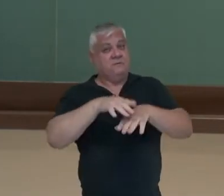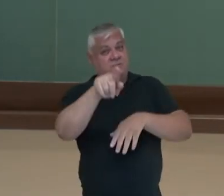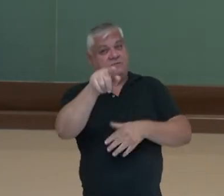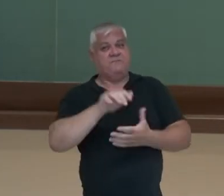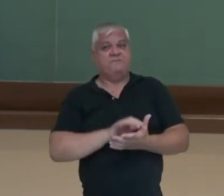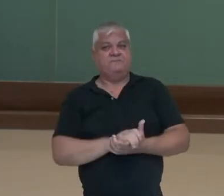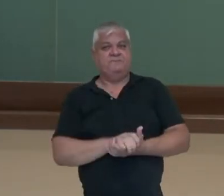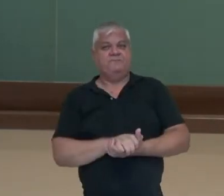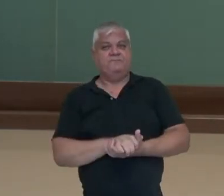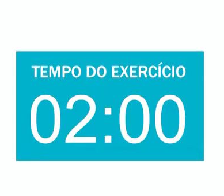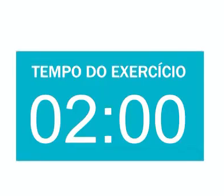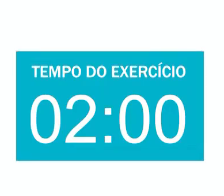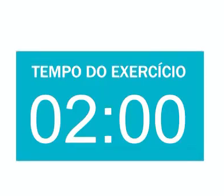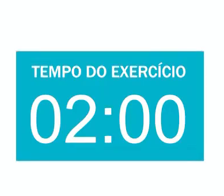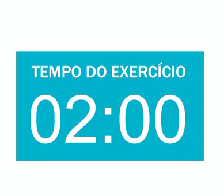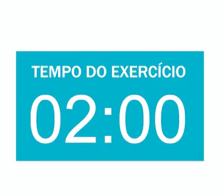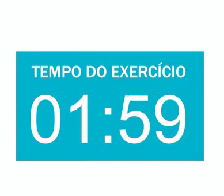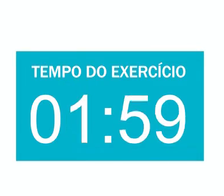vocês.